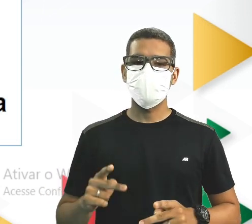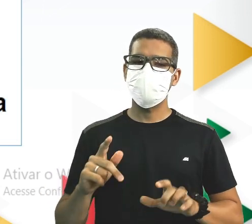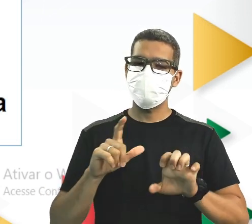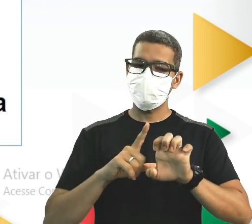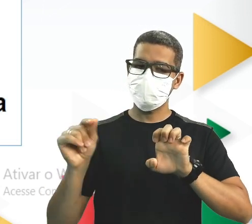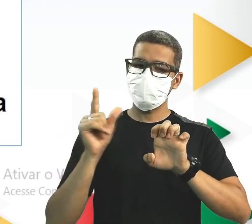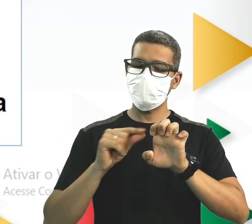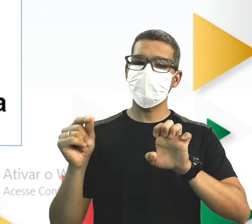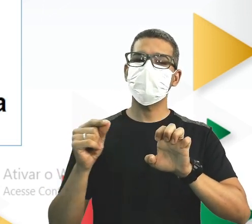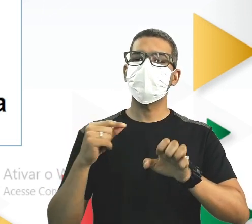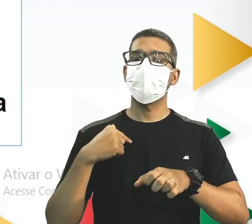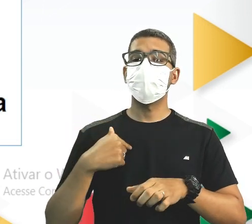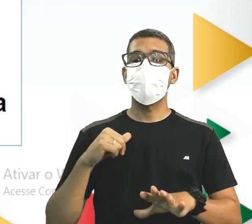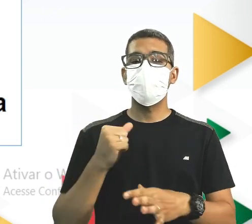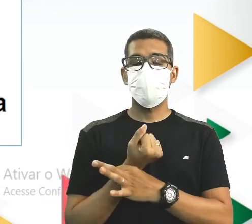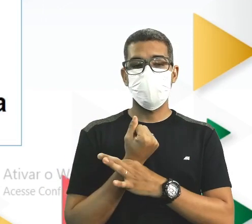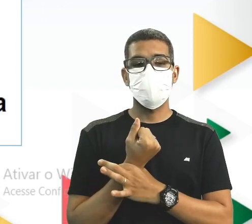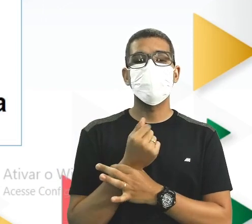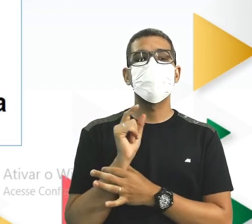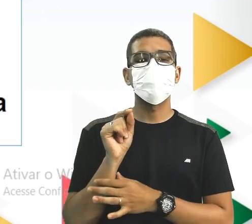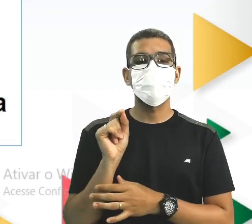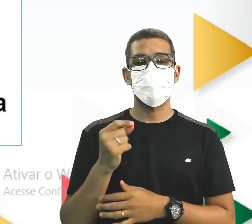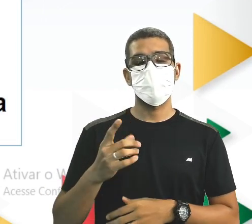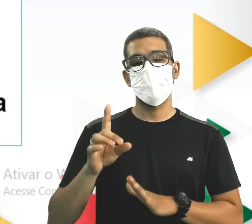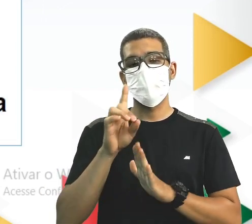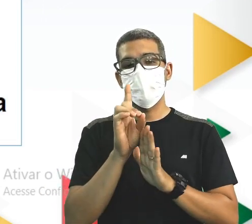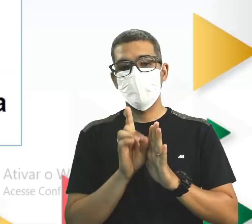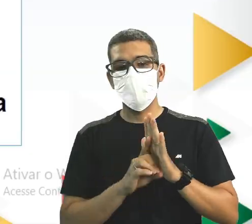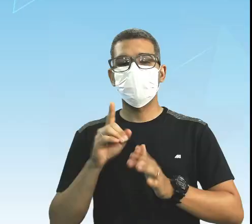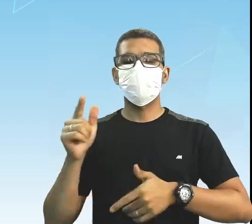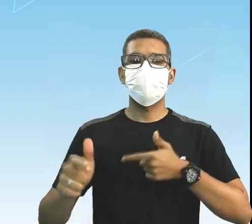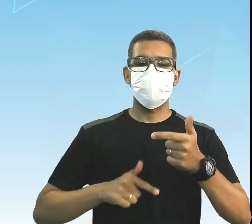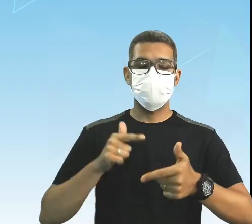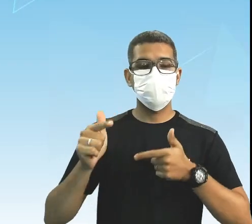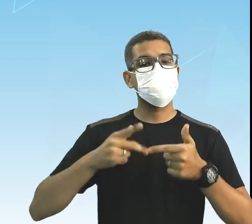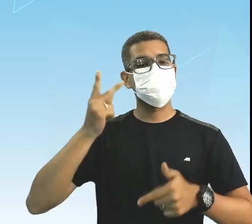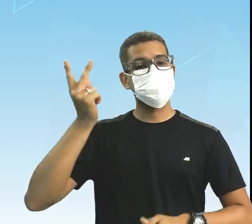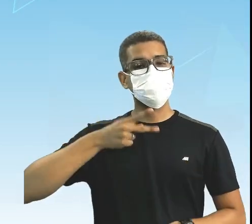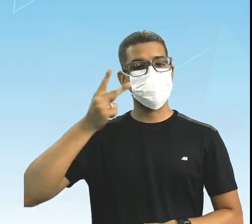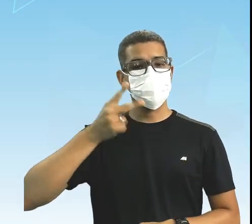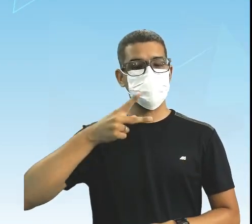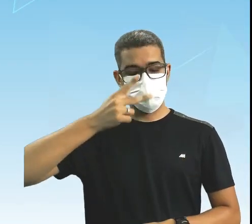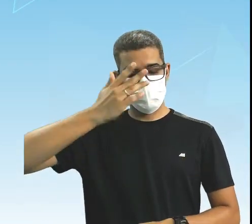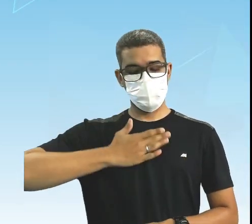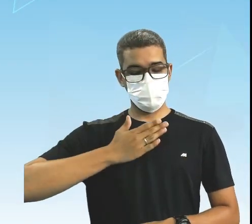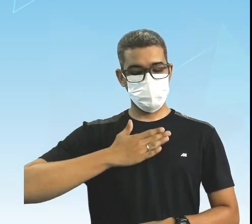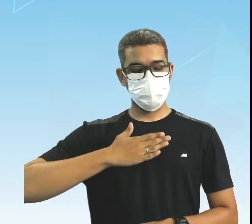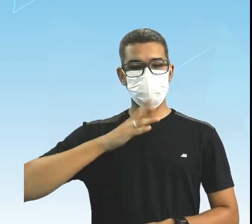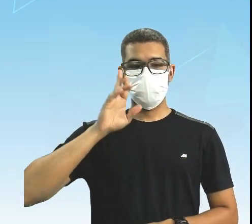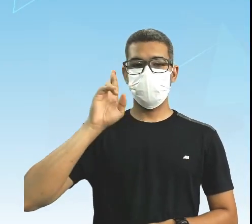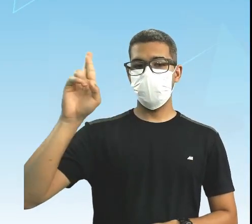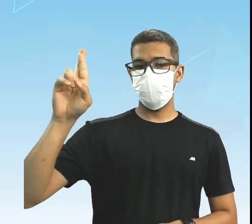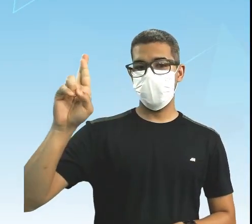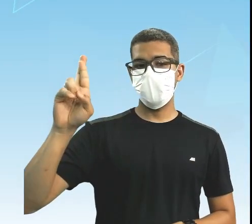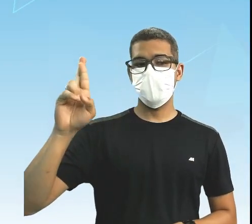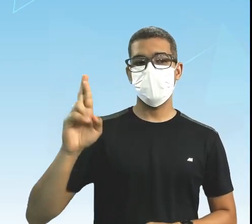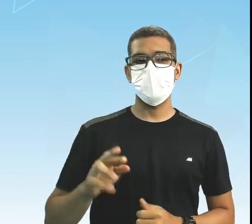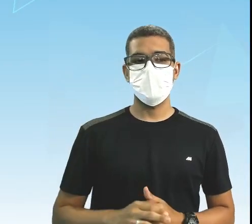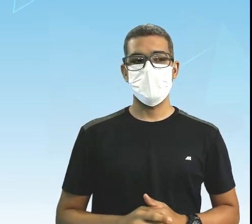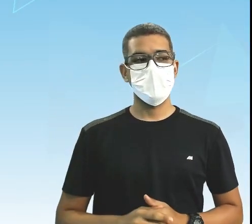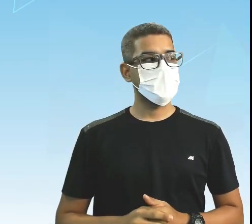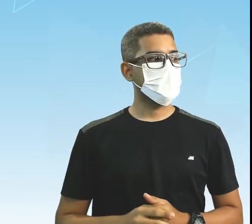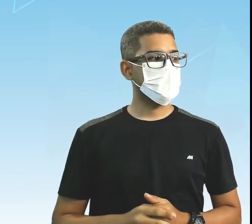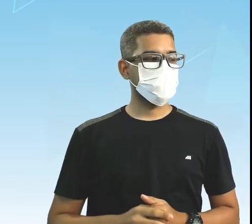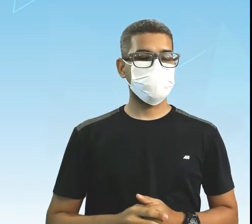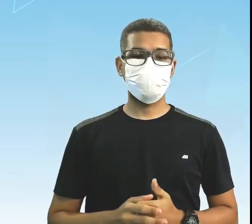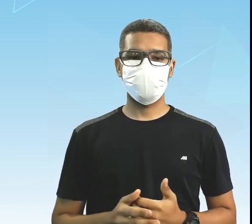empreendedora. Ela vai garantir meus direitos de trabalhar por conta própria, ser dono do meu nariz, do meu negócio.